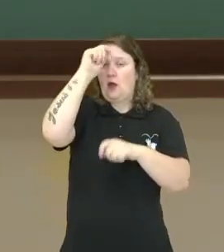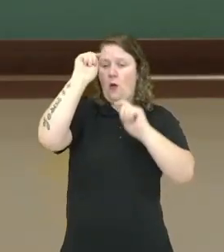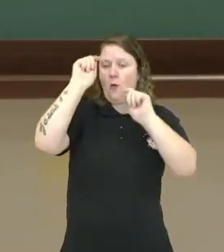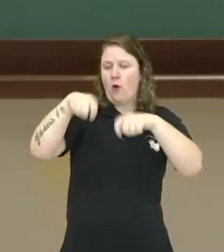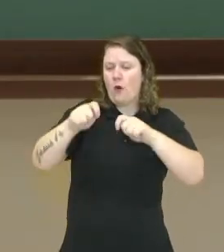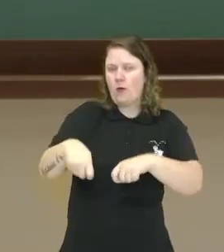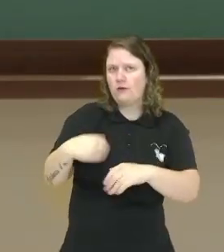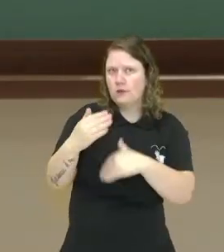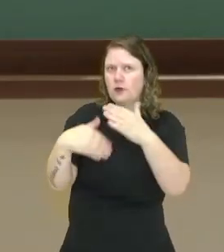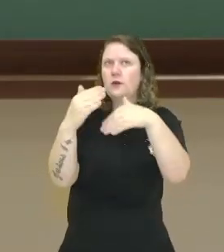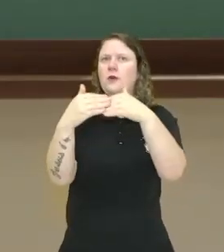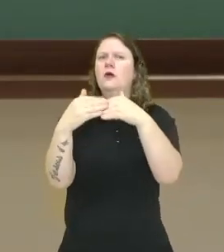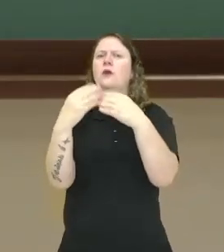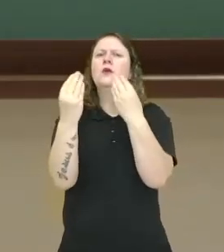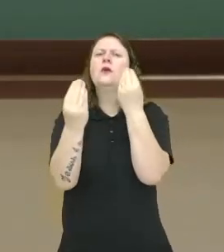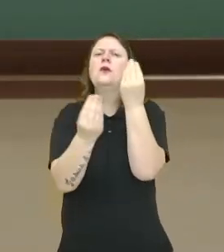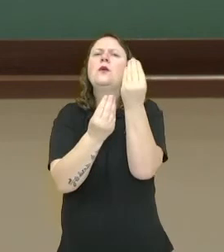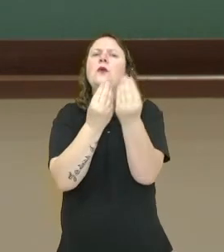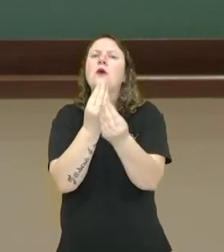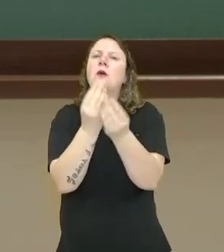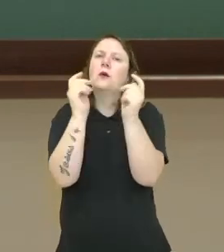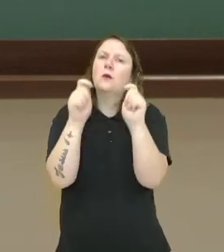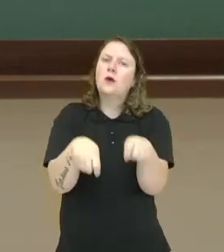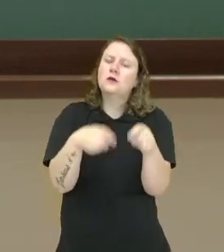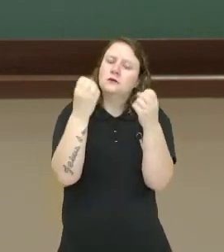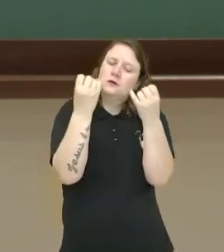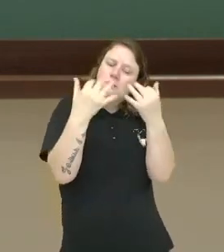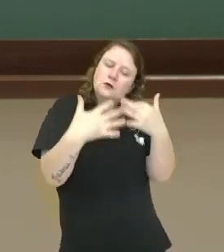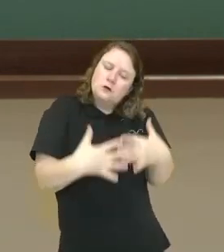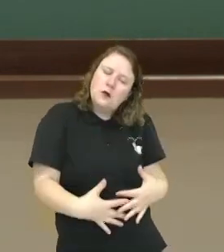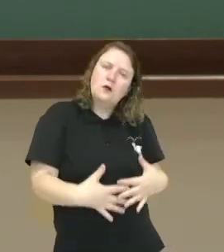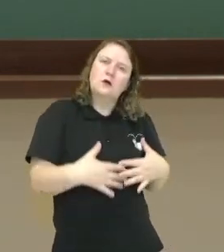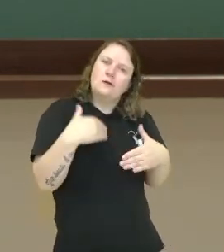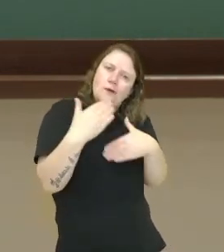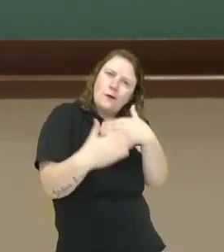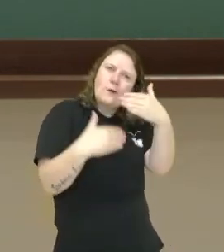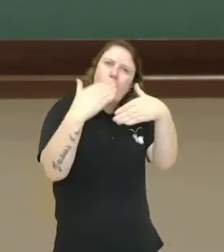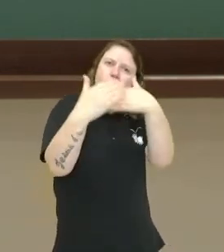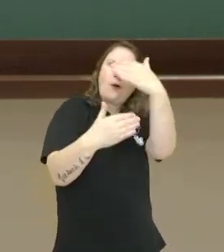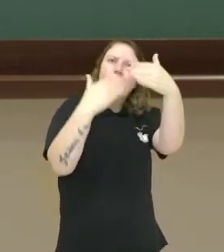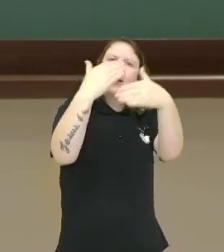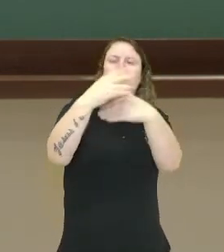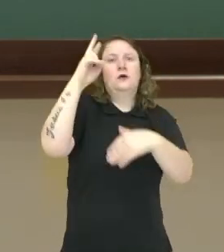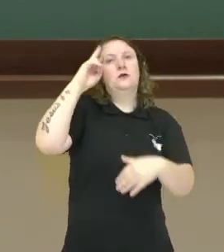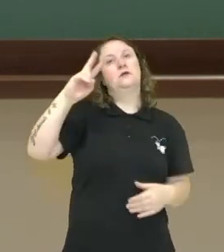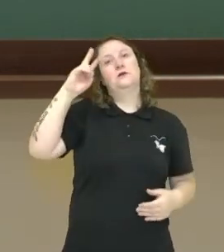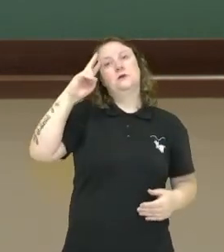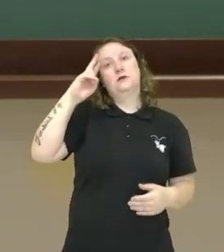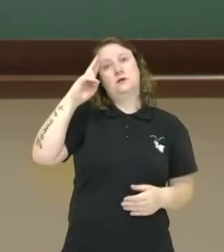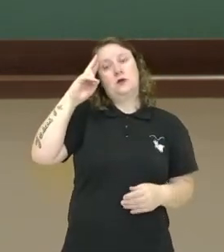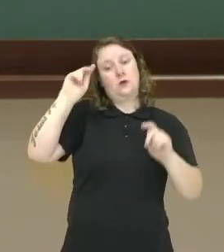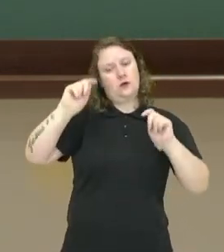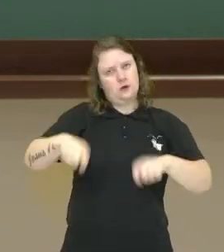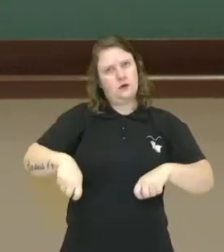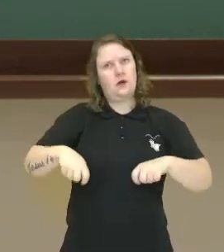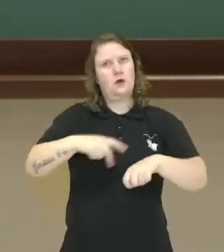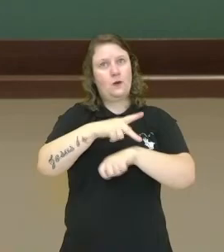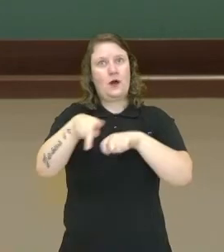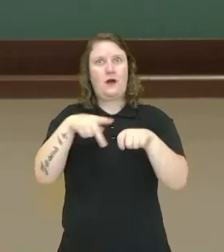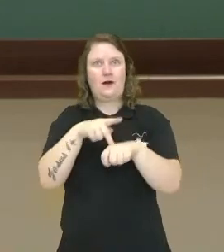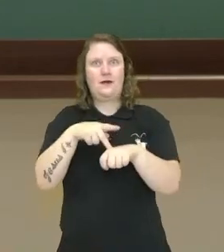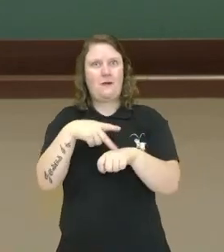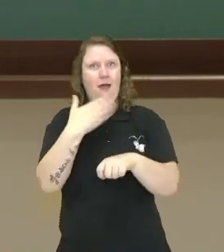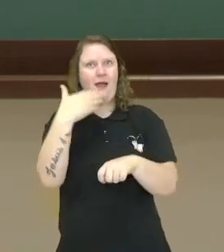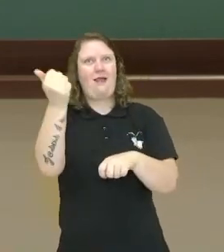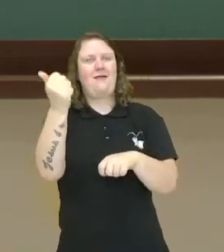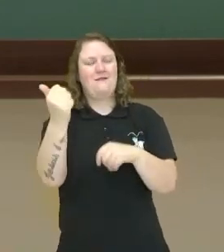você pode descrever fatores, o processo histórico para tornar a Índia uma potência emergente? Eu respondo e